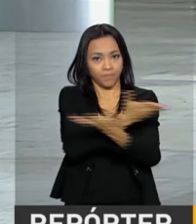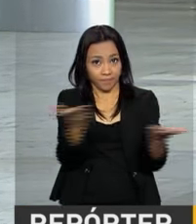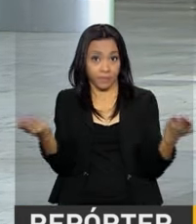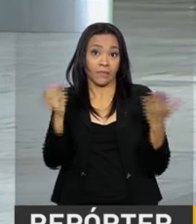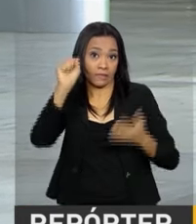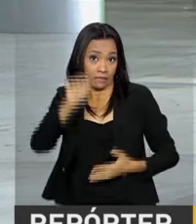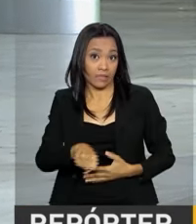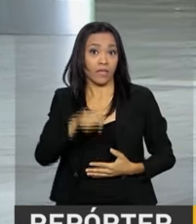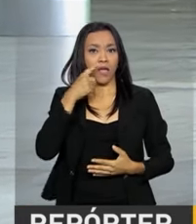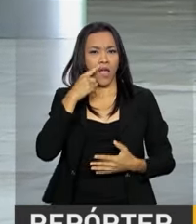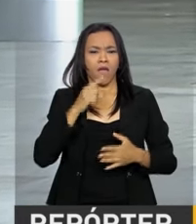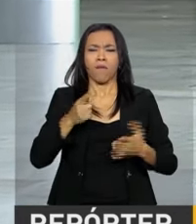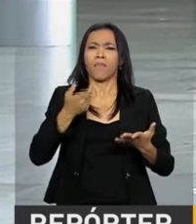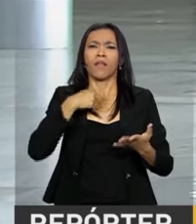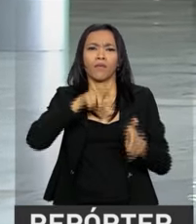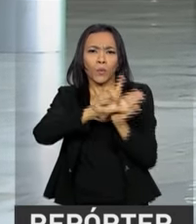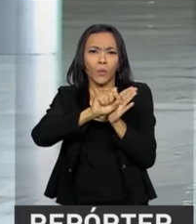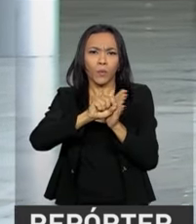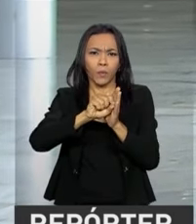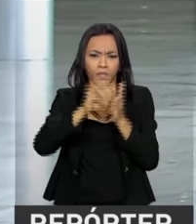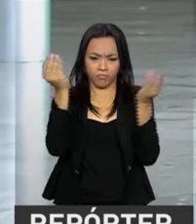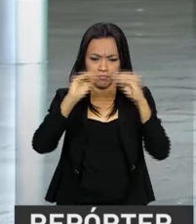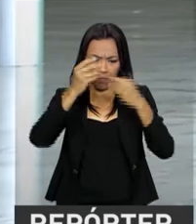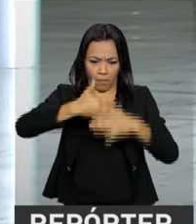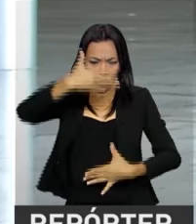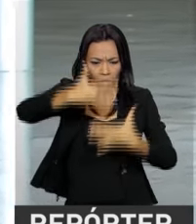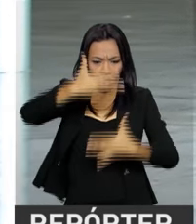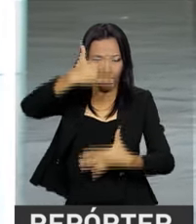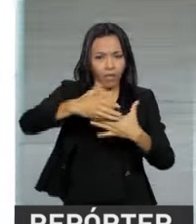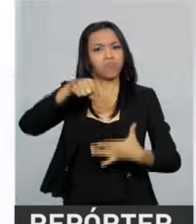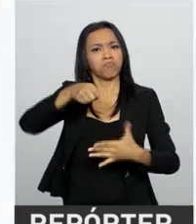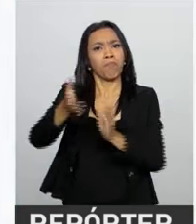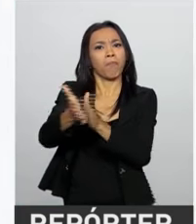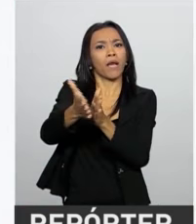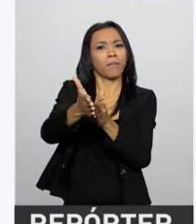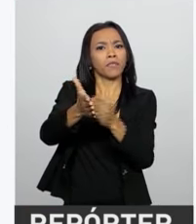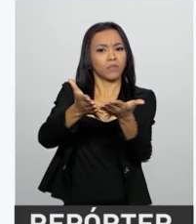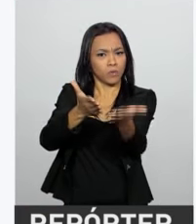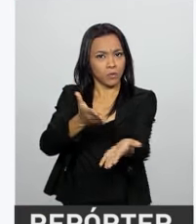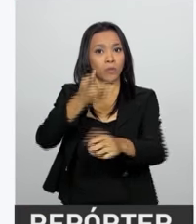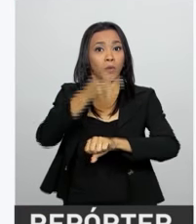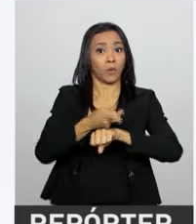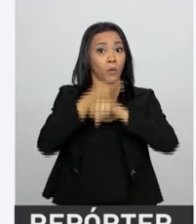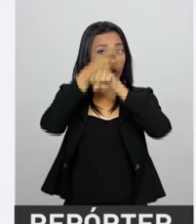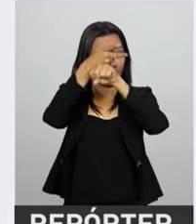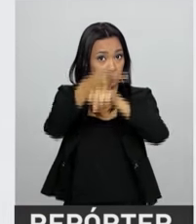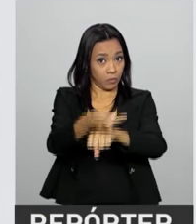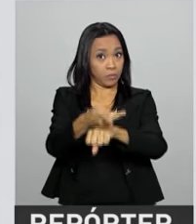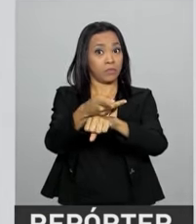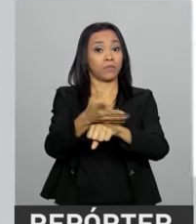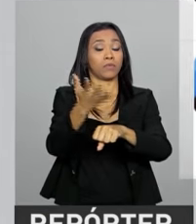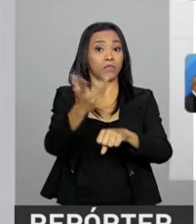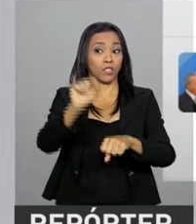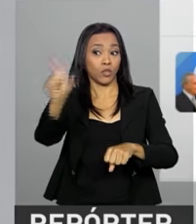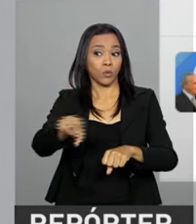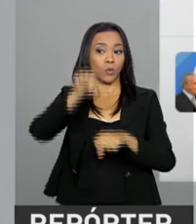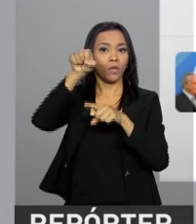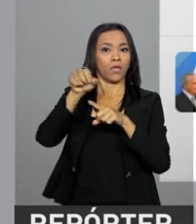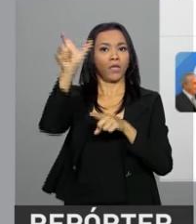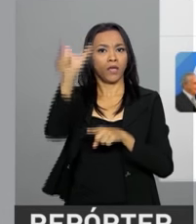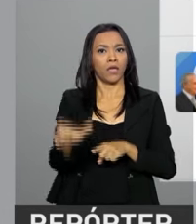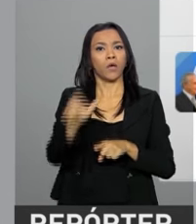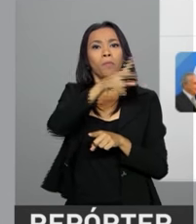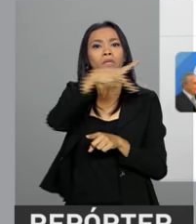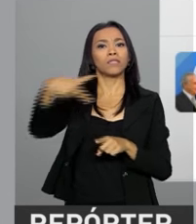Exatamente. Pelas redes sociais, o presidente Michel Temer eh cumprimentou, parabenizou o a escolha, o anúncio da escolha do presidente